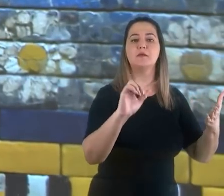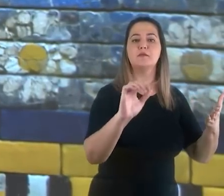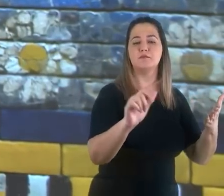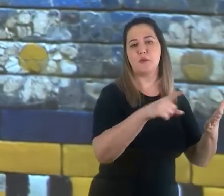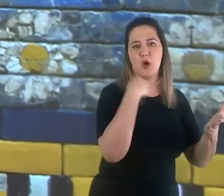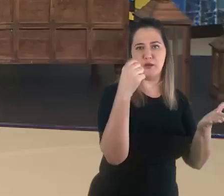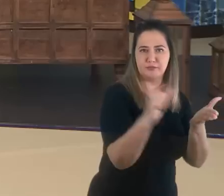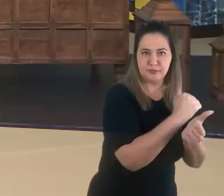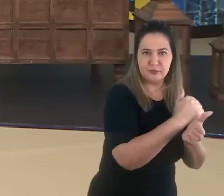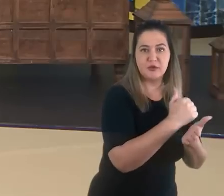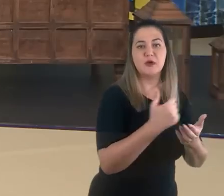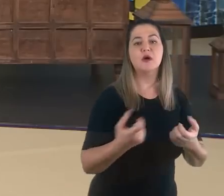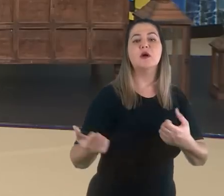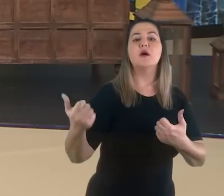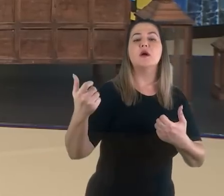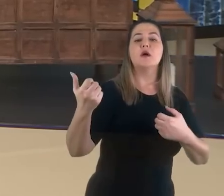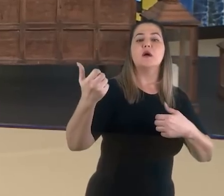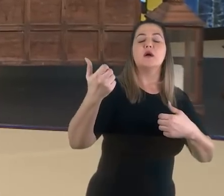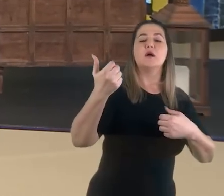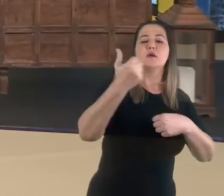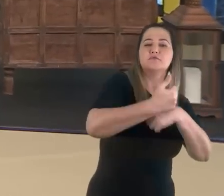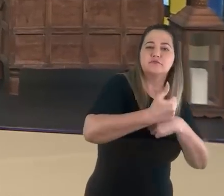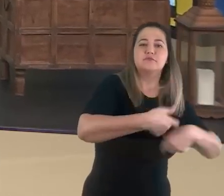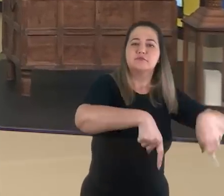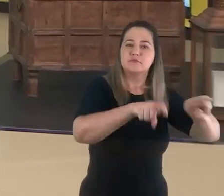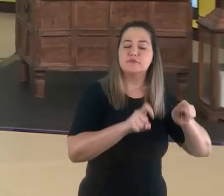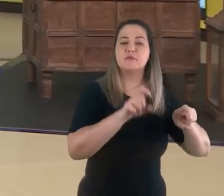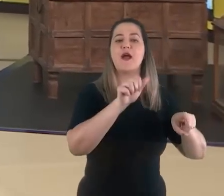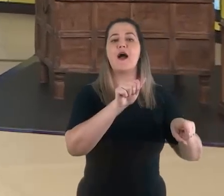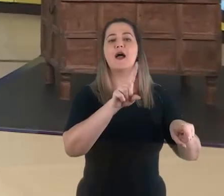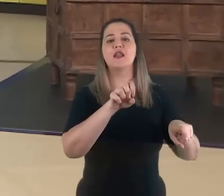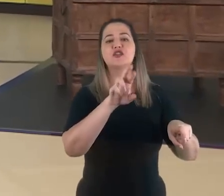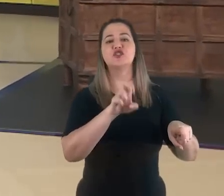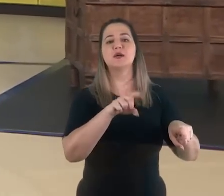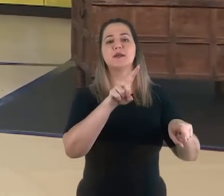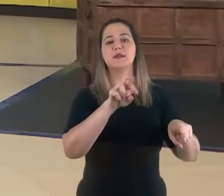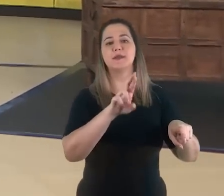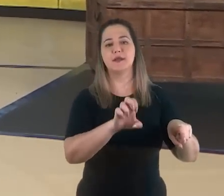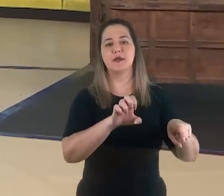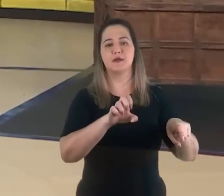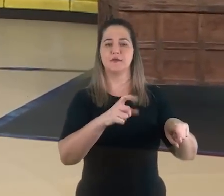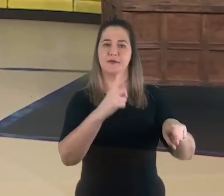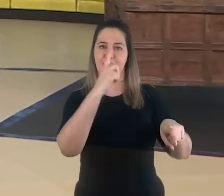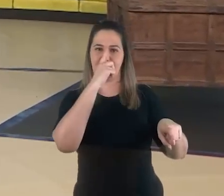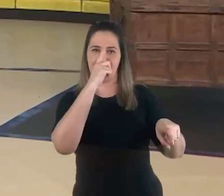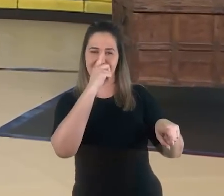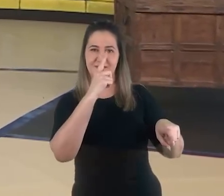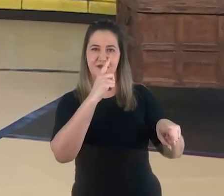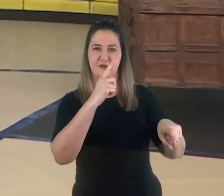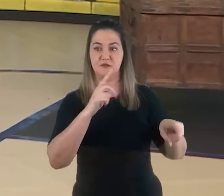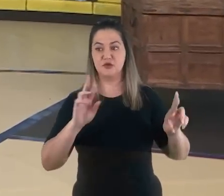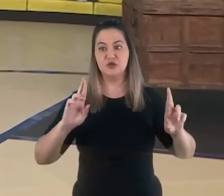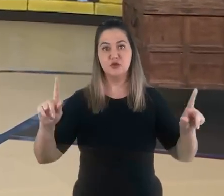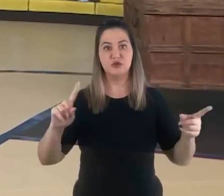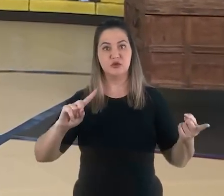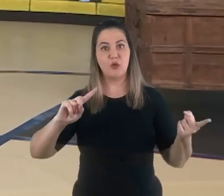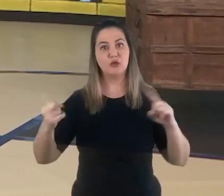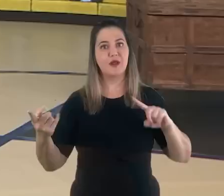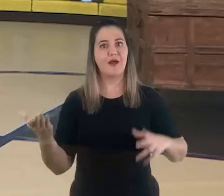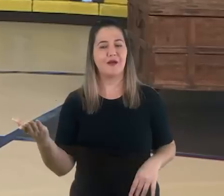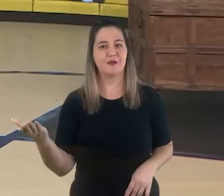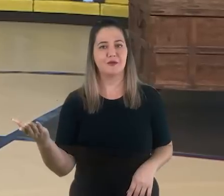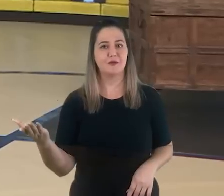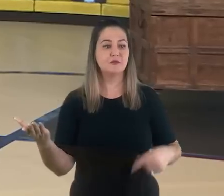completa. Devemos nos lembrar também que essas profecias acadianas de sequências de impérios que dominariam o mundo, começando